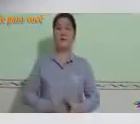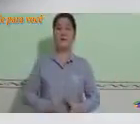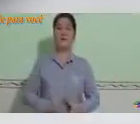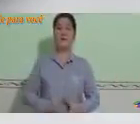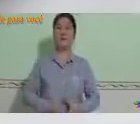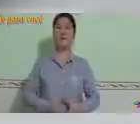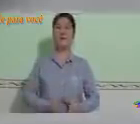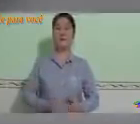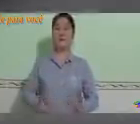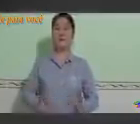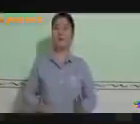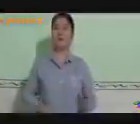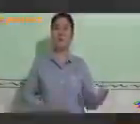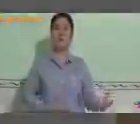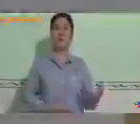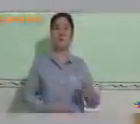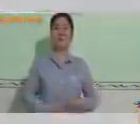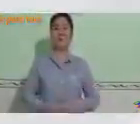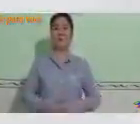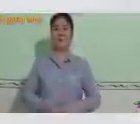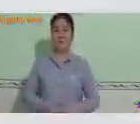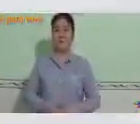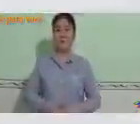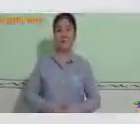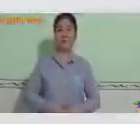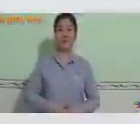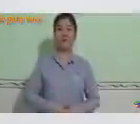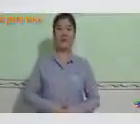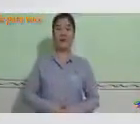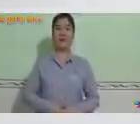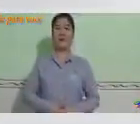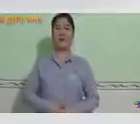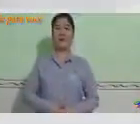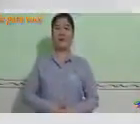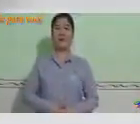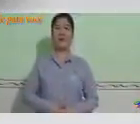muito usado nas padarias, já que o pão é feito diariamente.